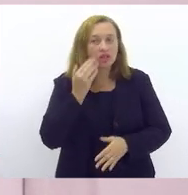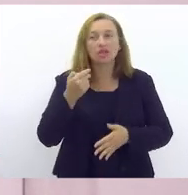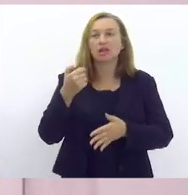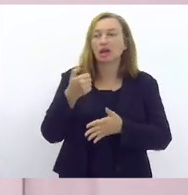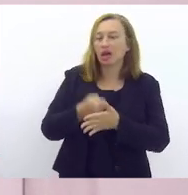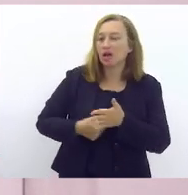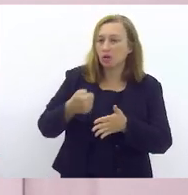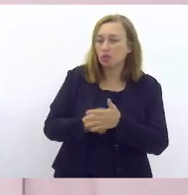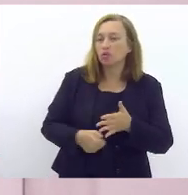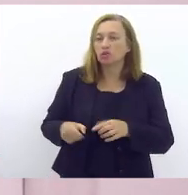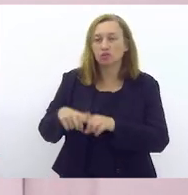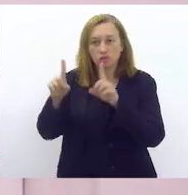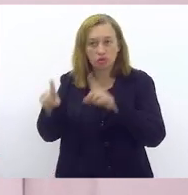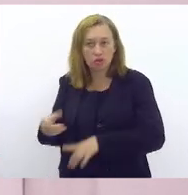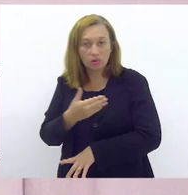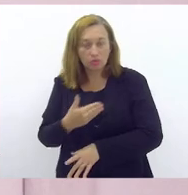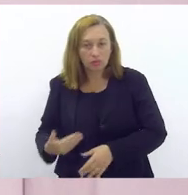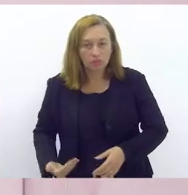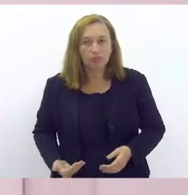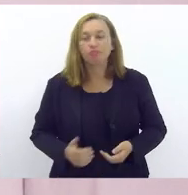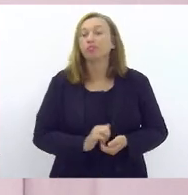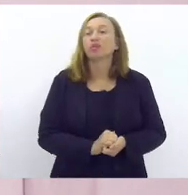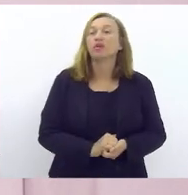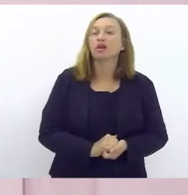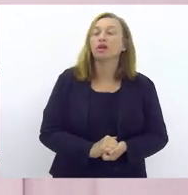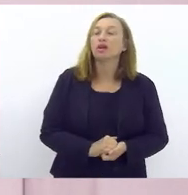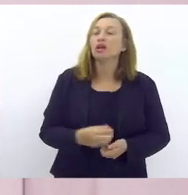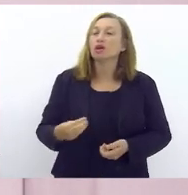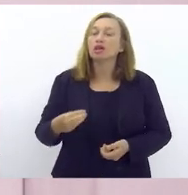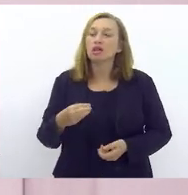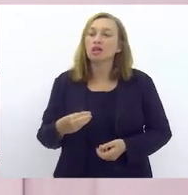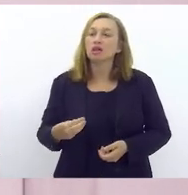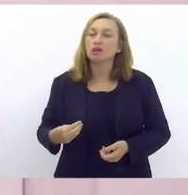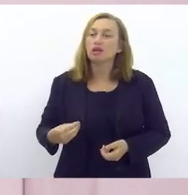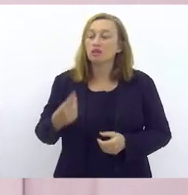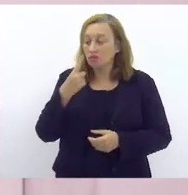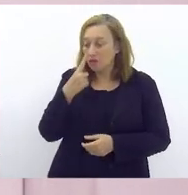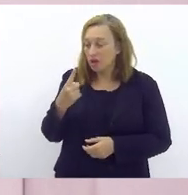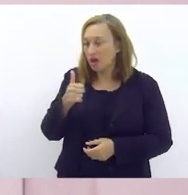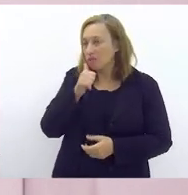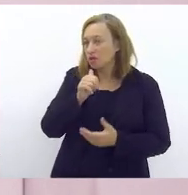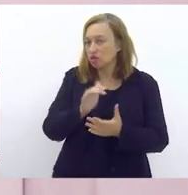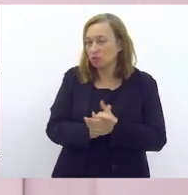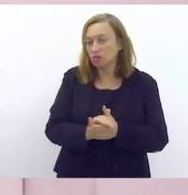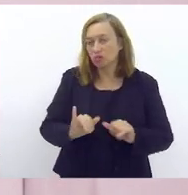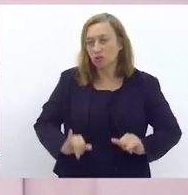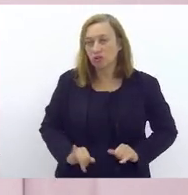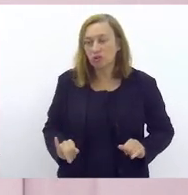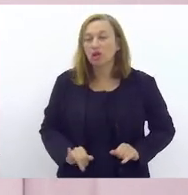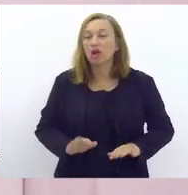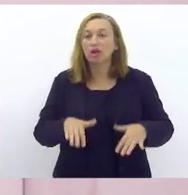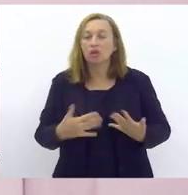do funcionário público, do servidor público, e por viver com a minha esposa. E aí, quando me